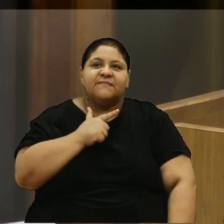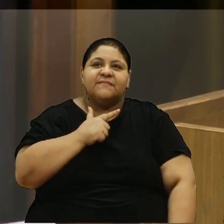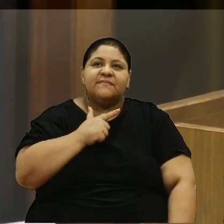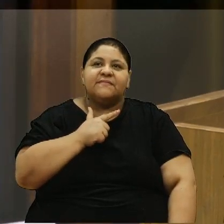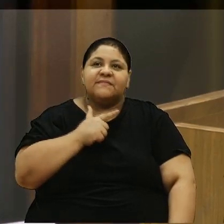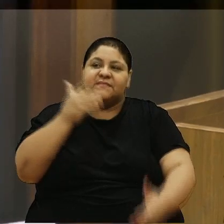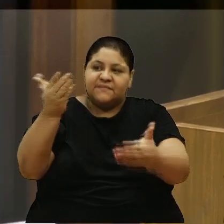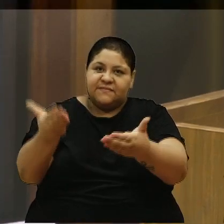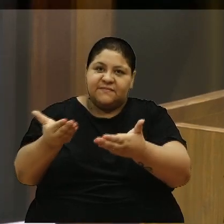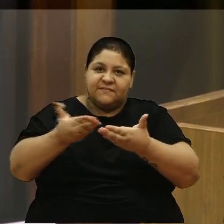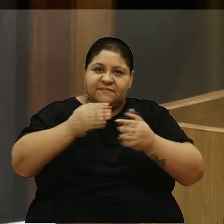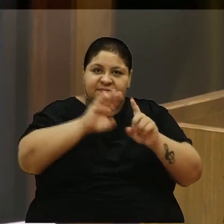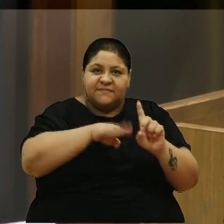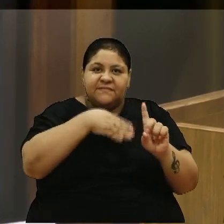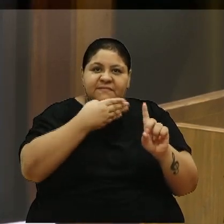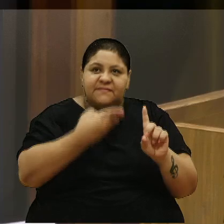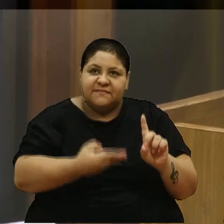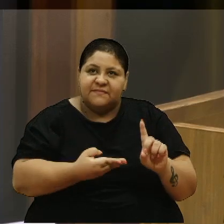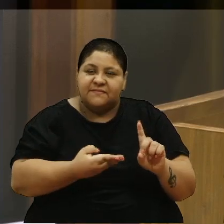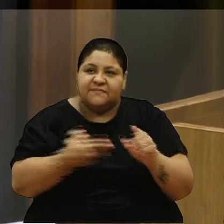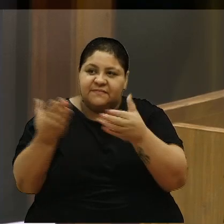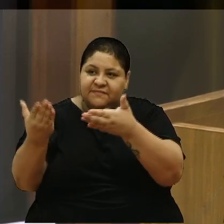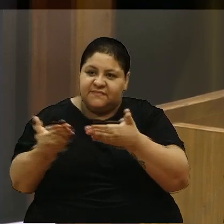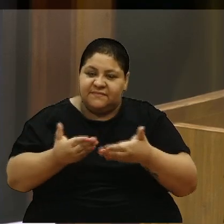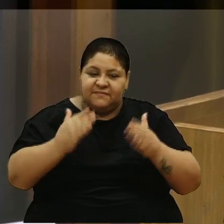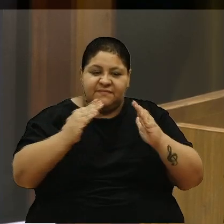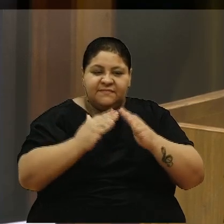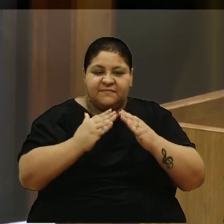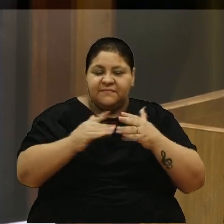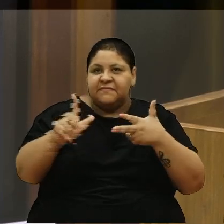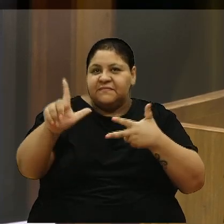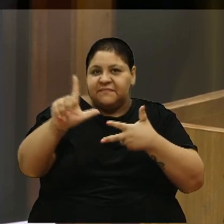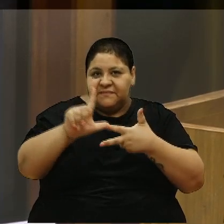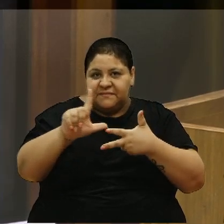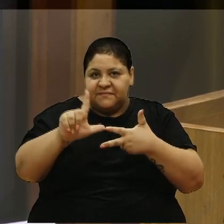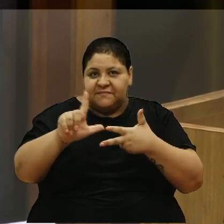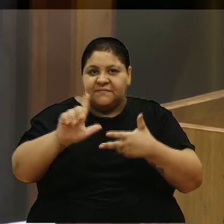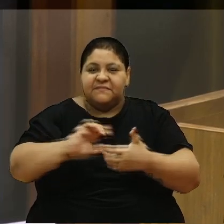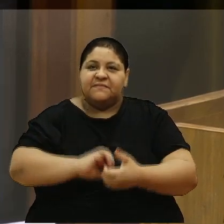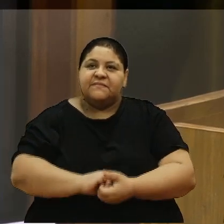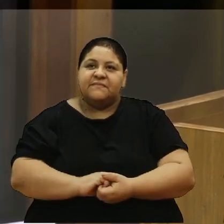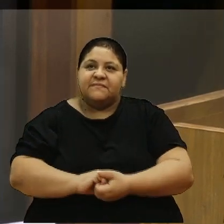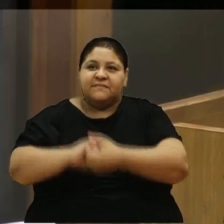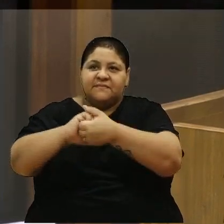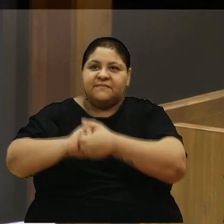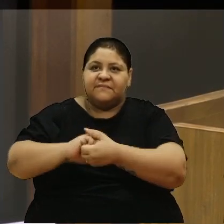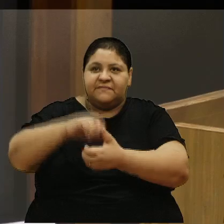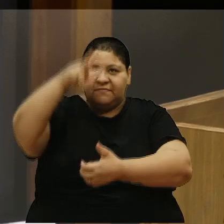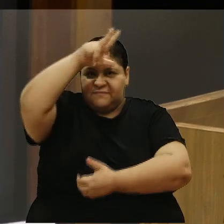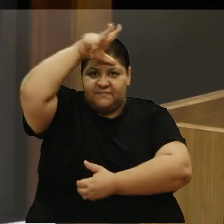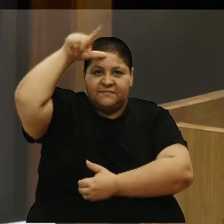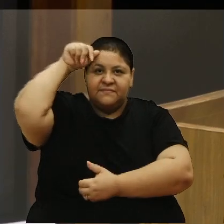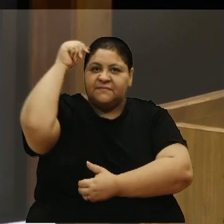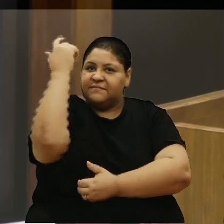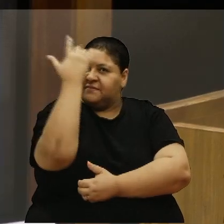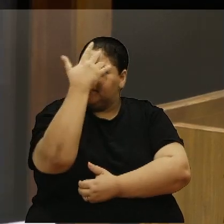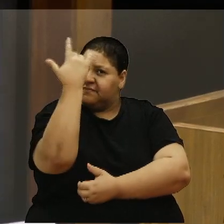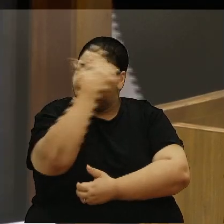nos receber por essa homenagem, receber aqui na Casa Legislativa. Saúdo ao prefeito Adiló de